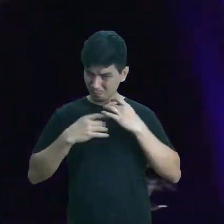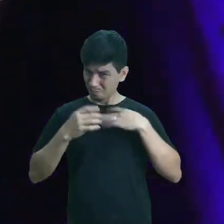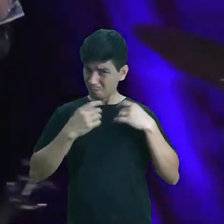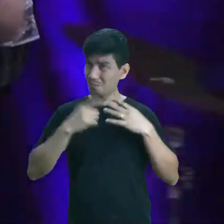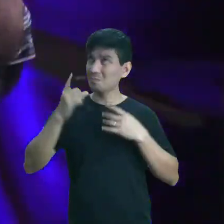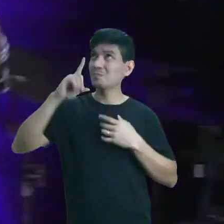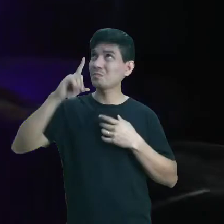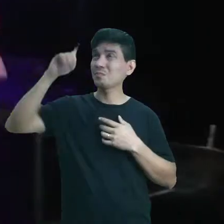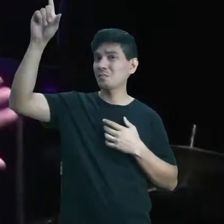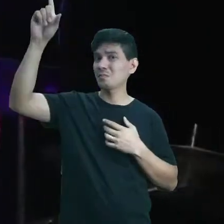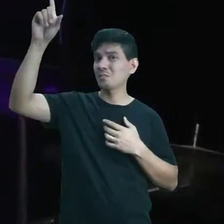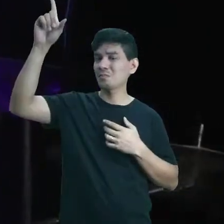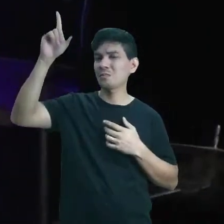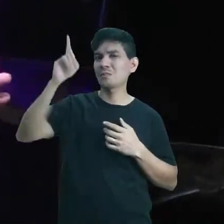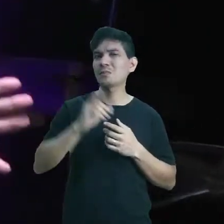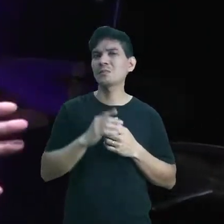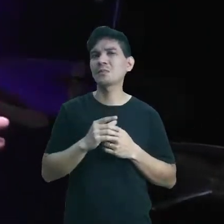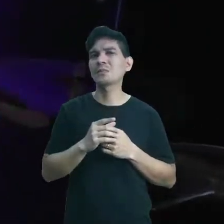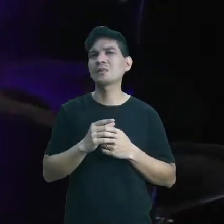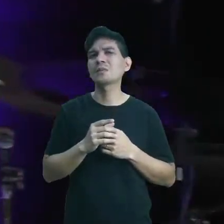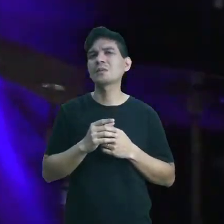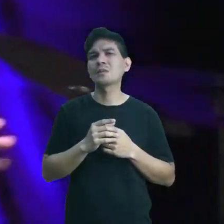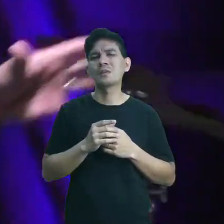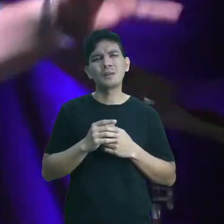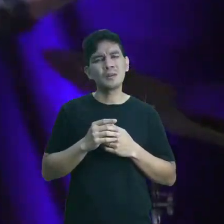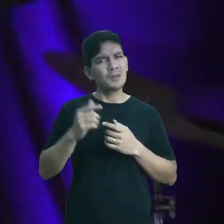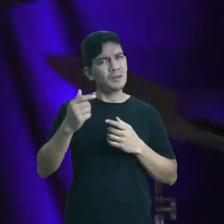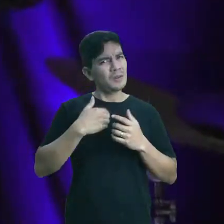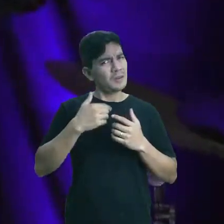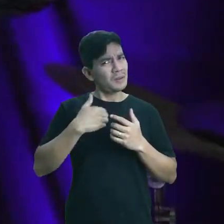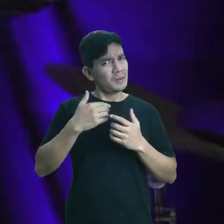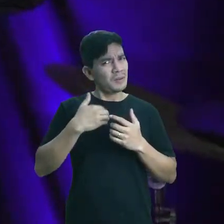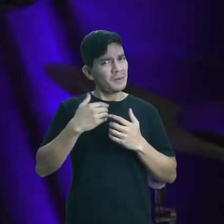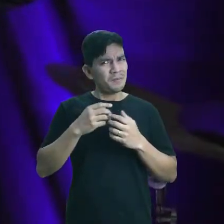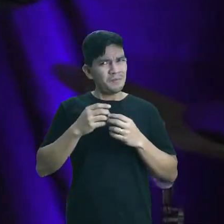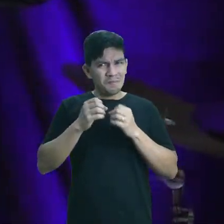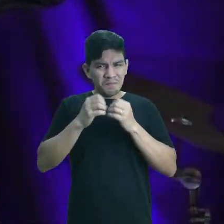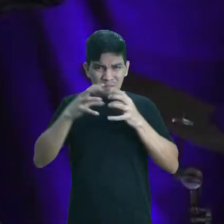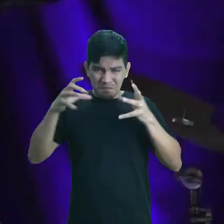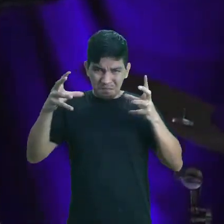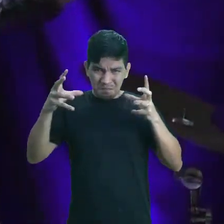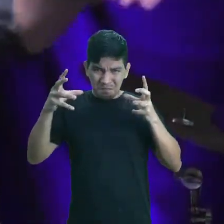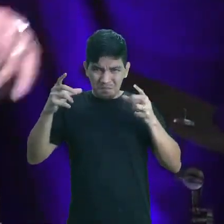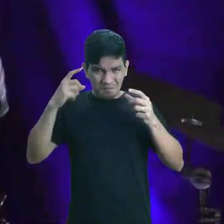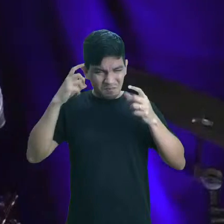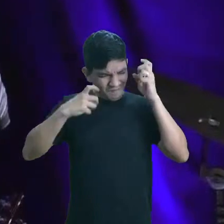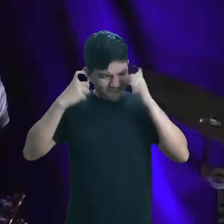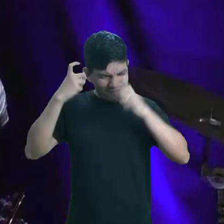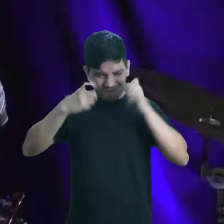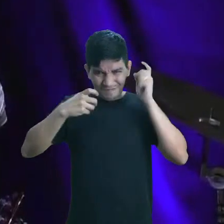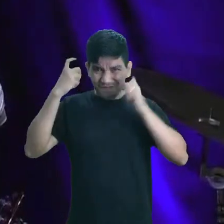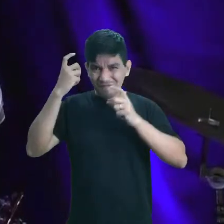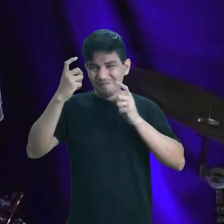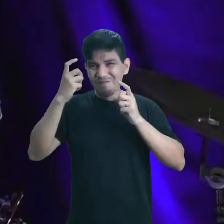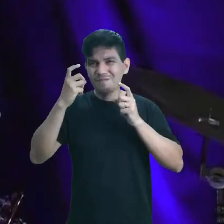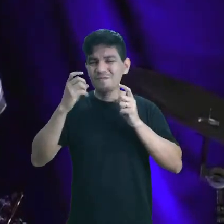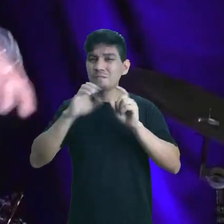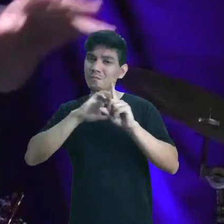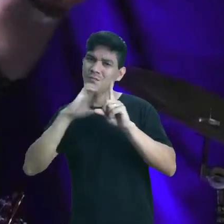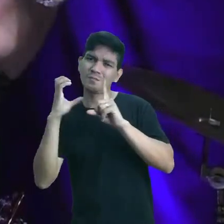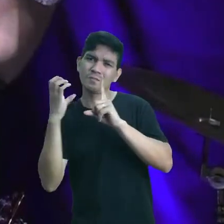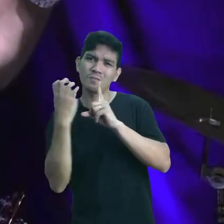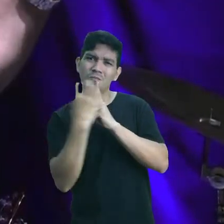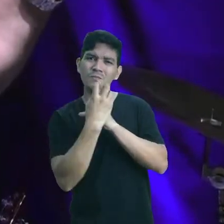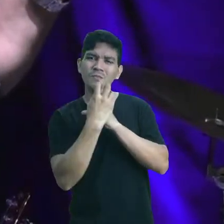Essa é a minha grande preocupação e queixa com a acomodação do culto online.